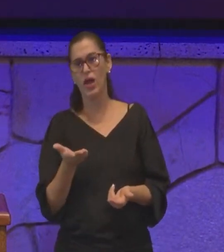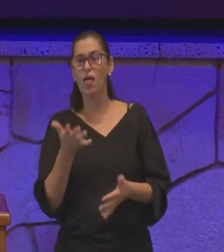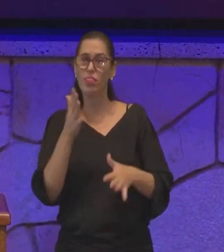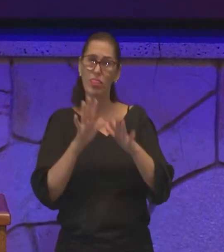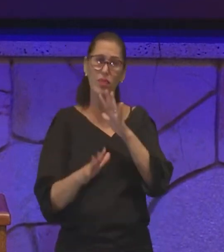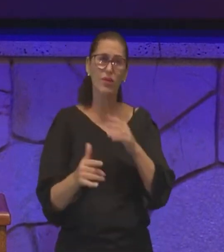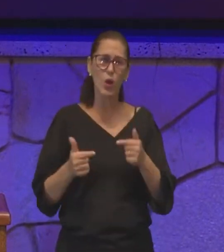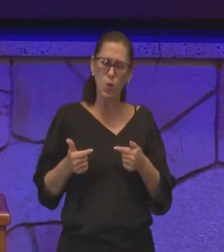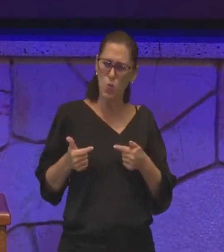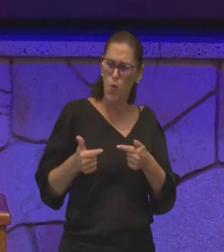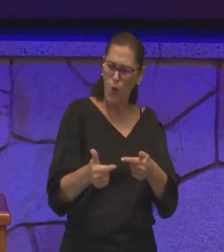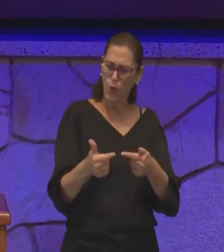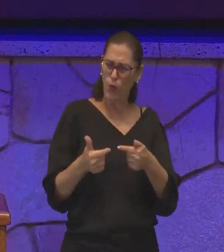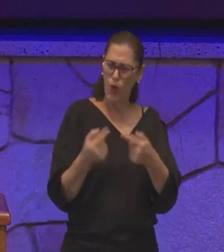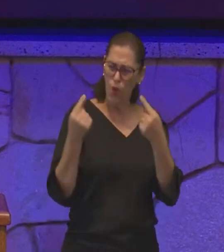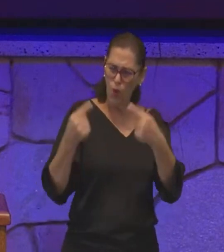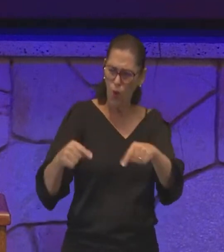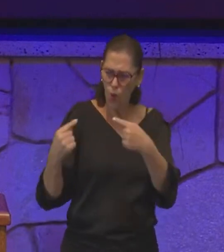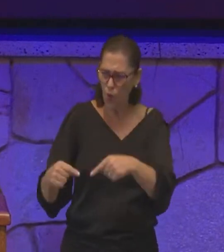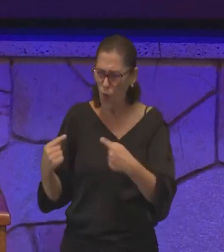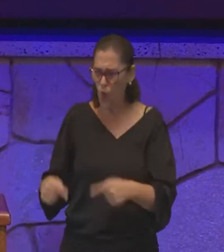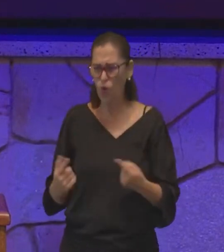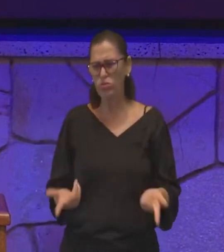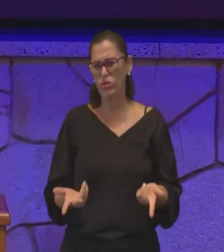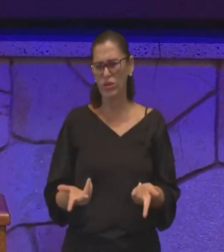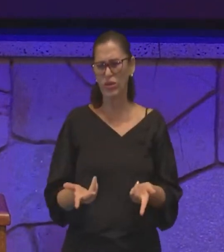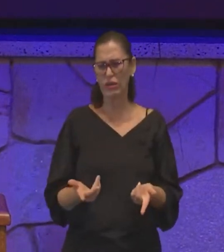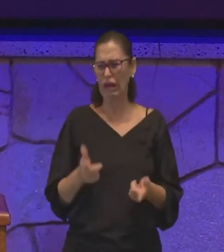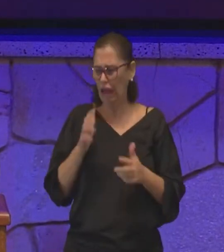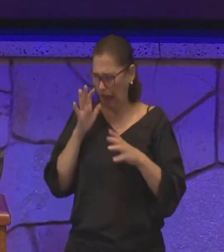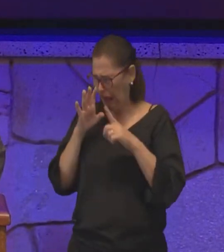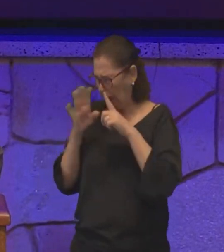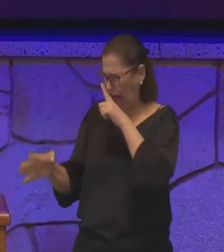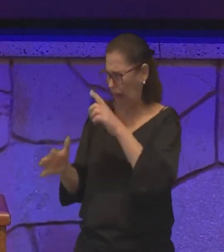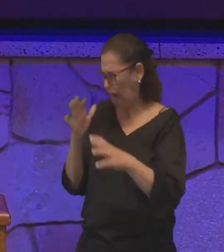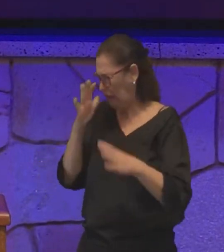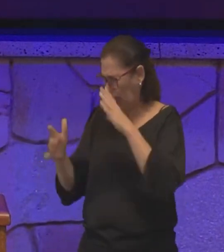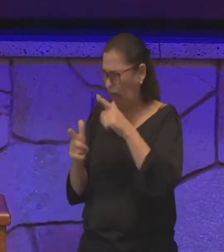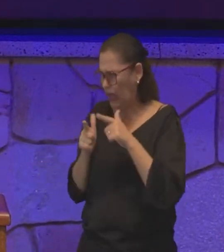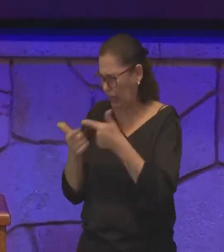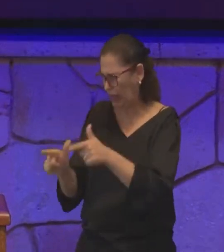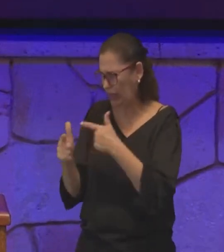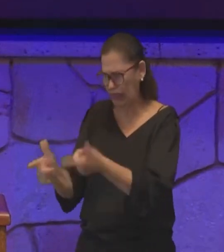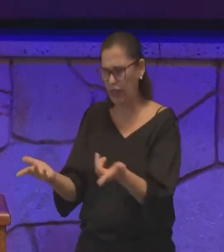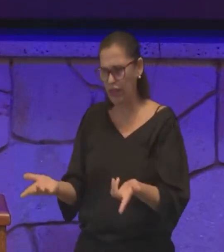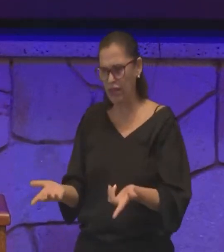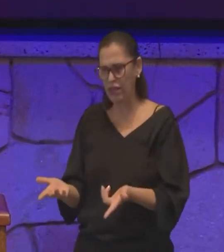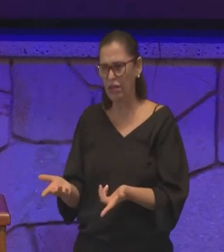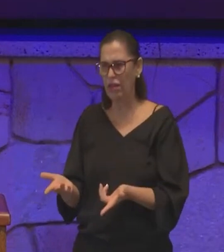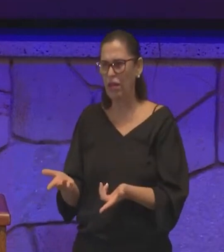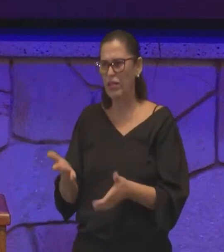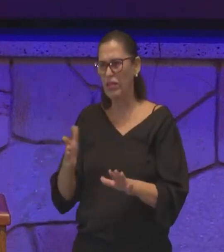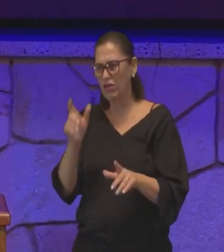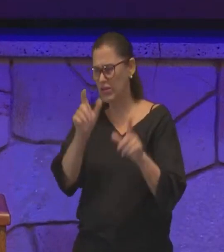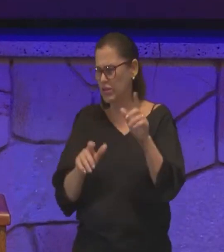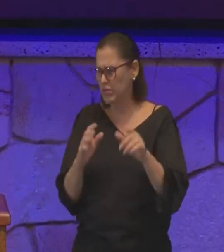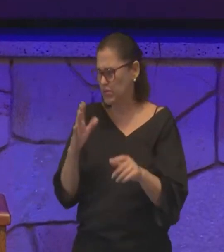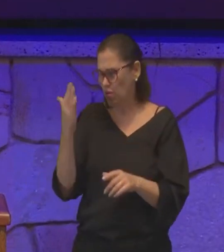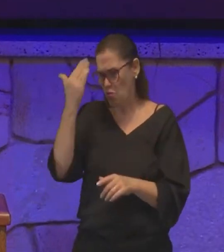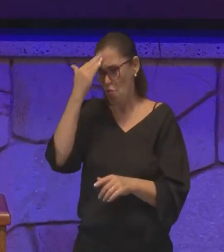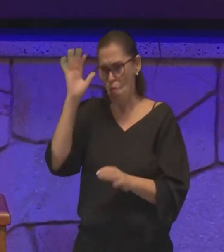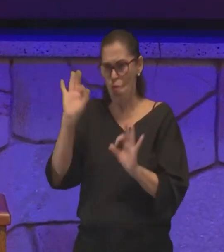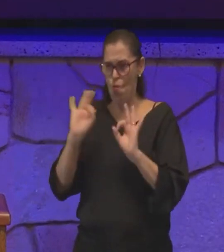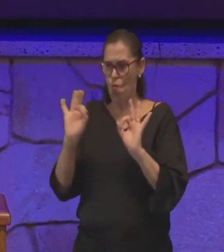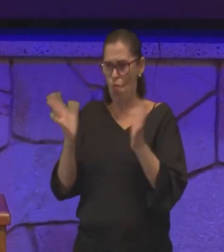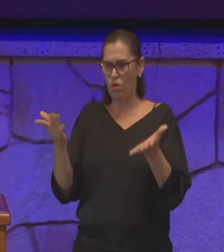esteja lutando contra opositores, contra críticas. Talvez você esteja sendo mal interpretado, as pessoas não estão